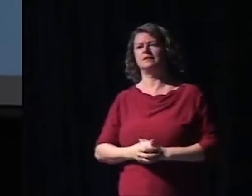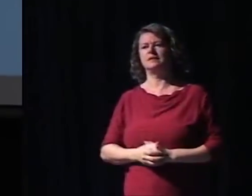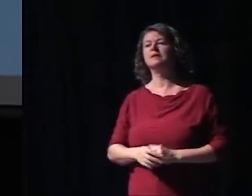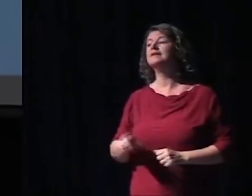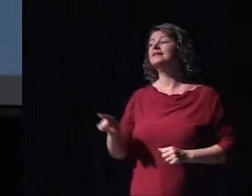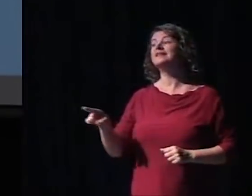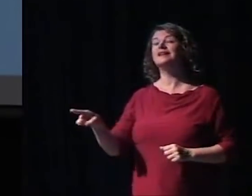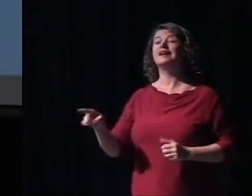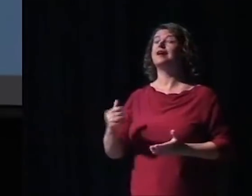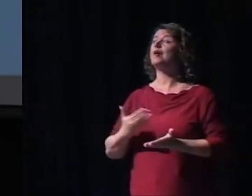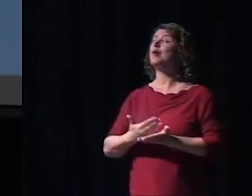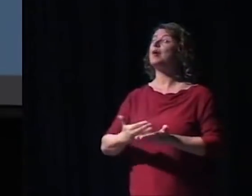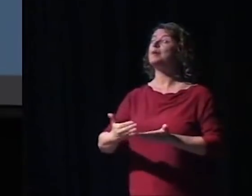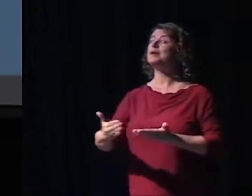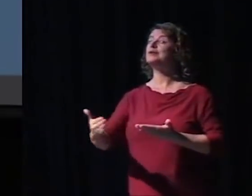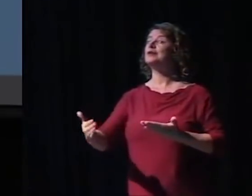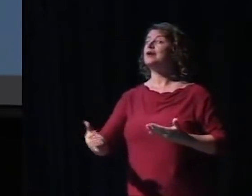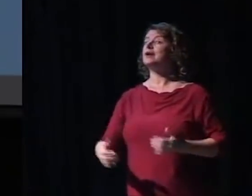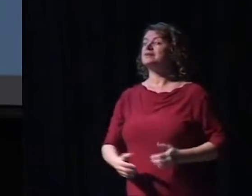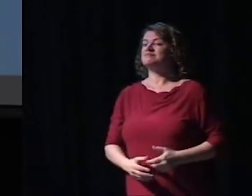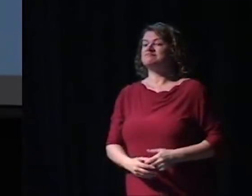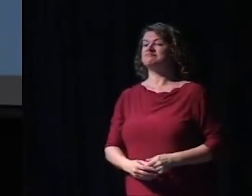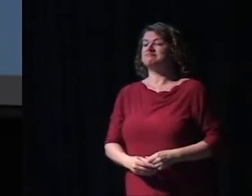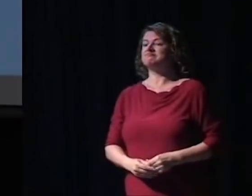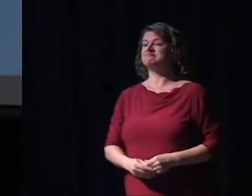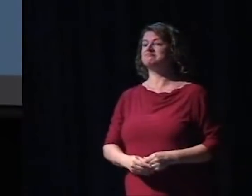começa a desprezar